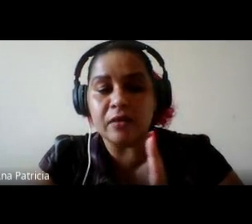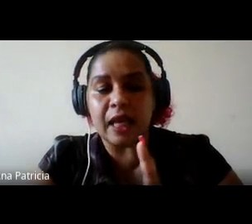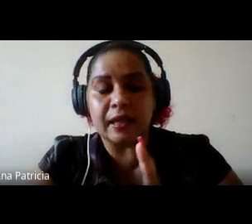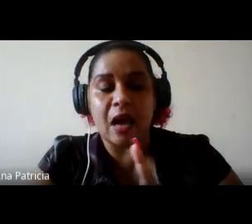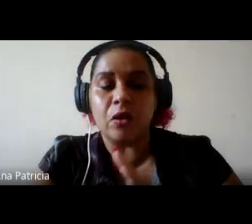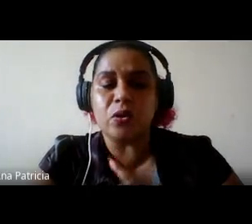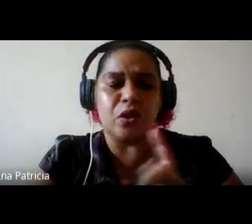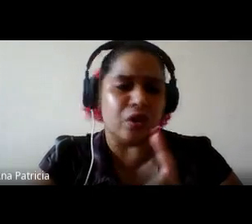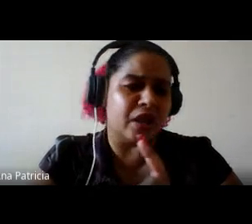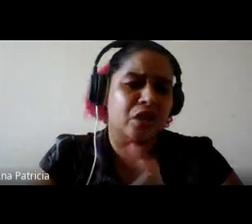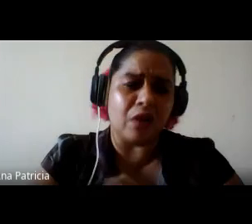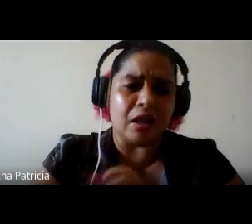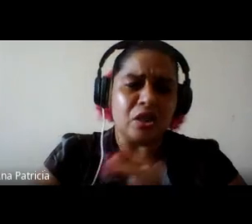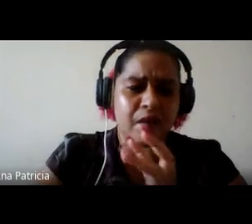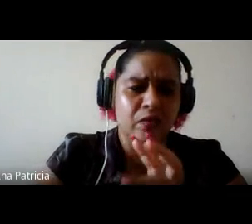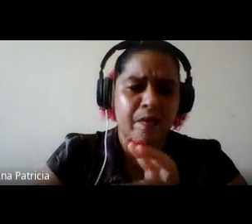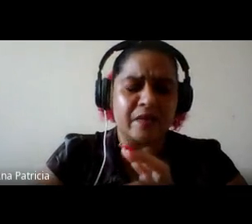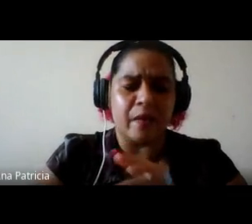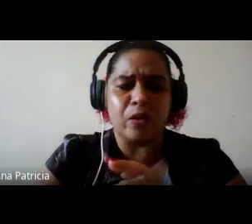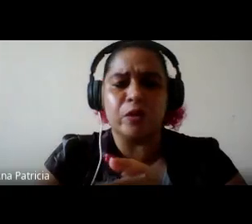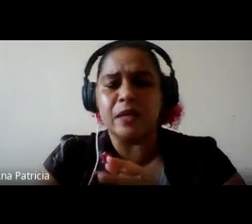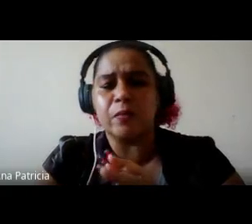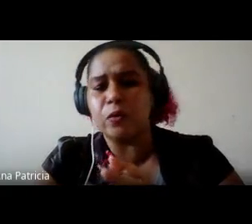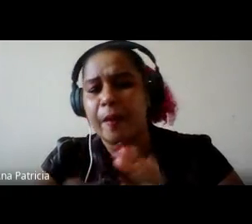supermercados em Natal, não só o Nordestão é um dos mais